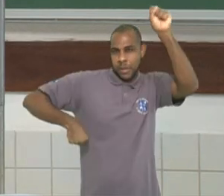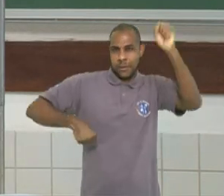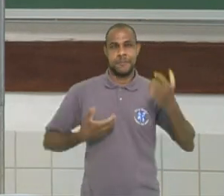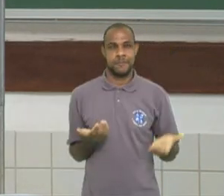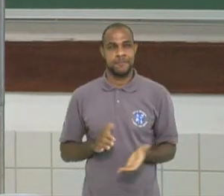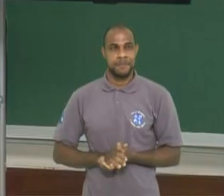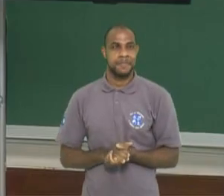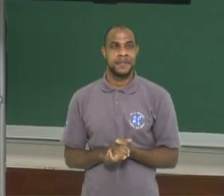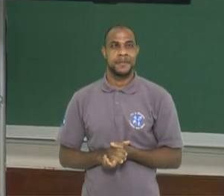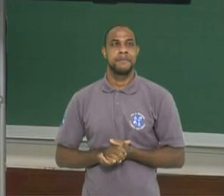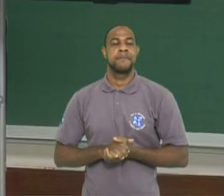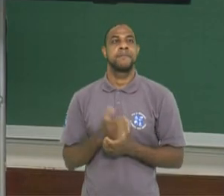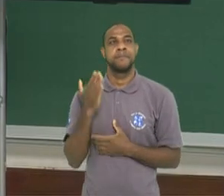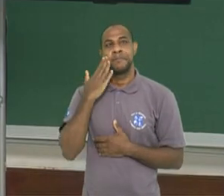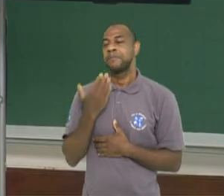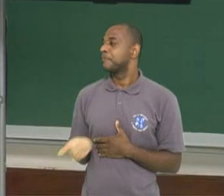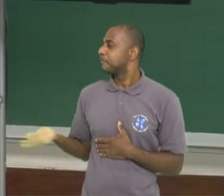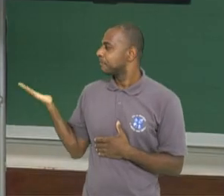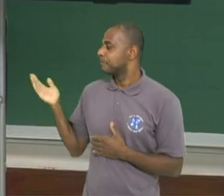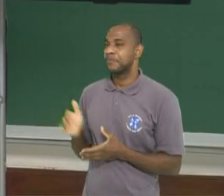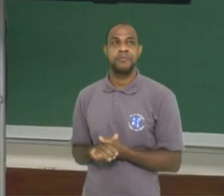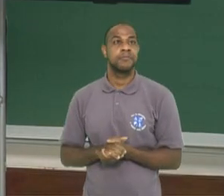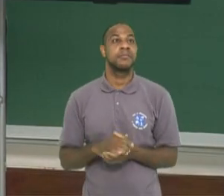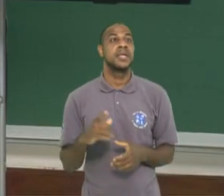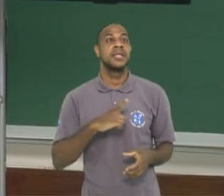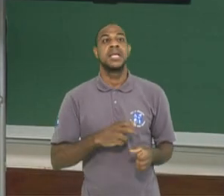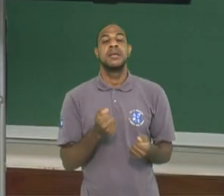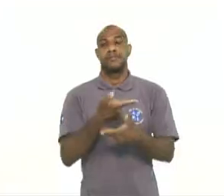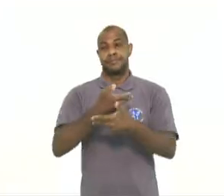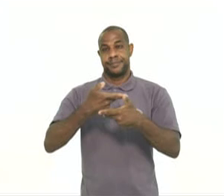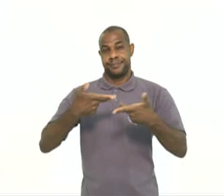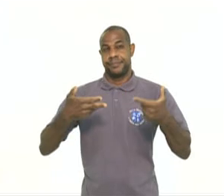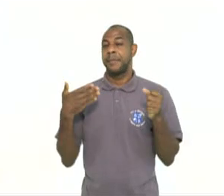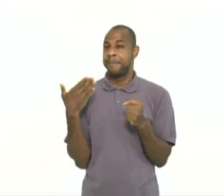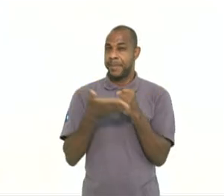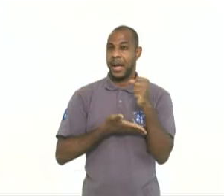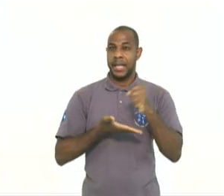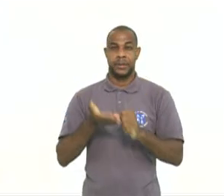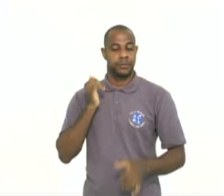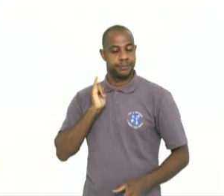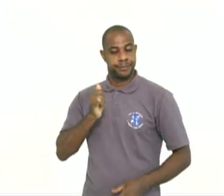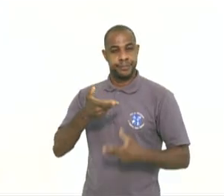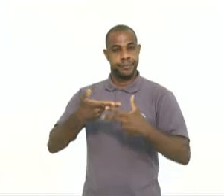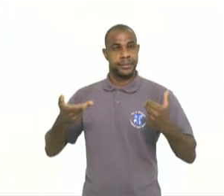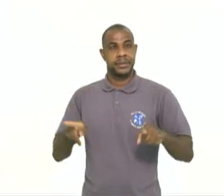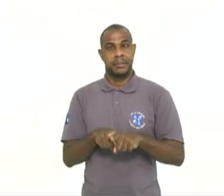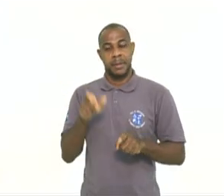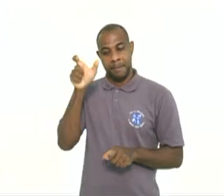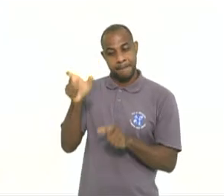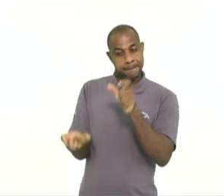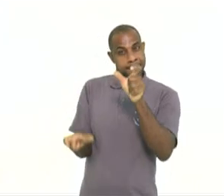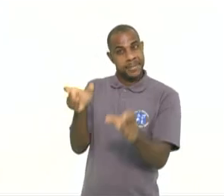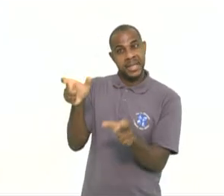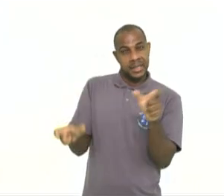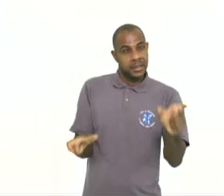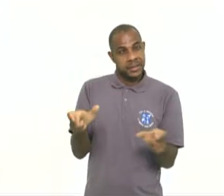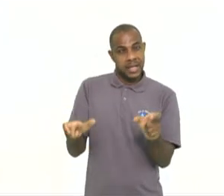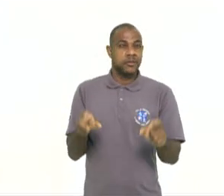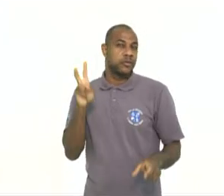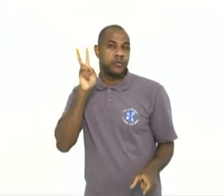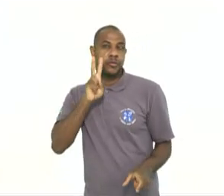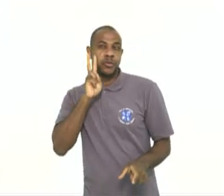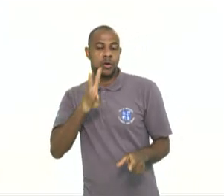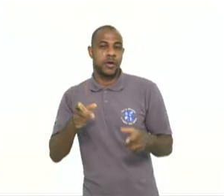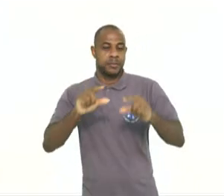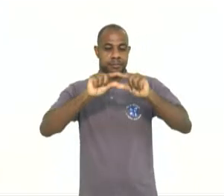né gente mas temos mais coisa olha só possuem elementos básicos da narrativa tais como personagens enredo